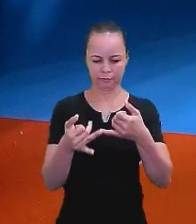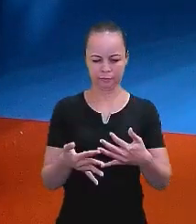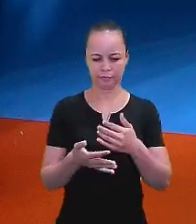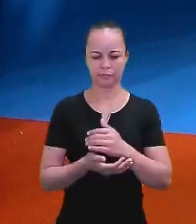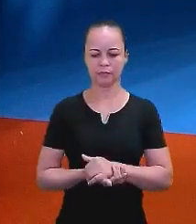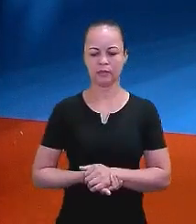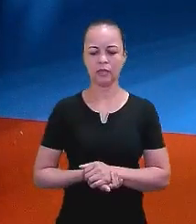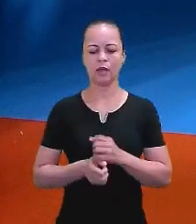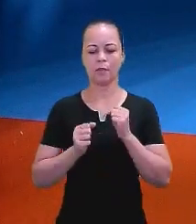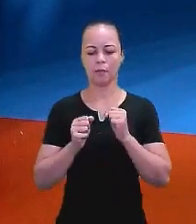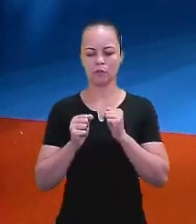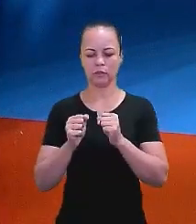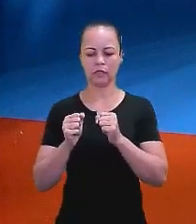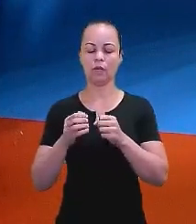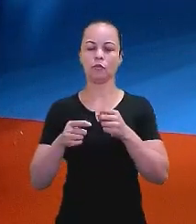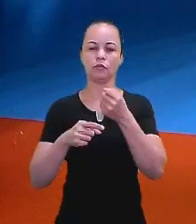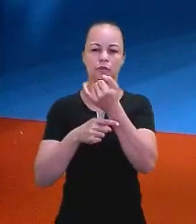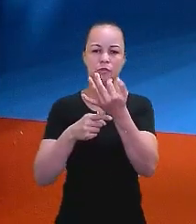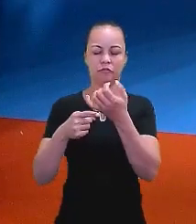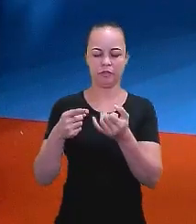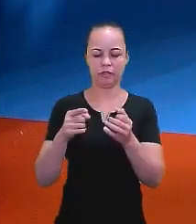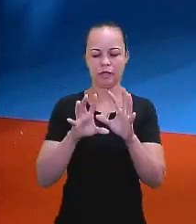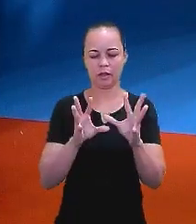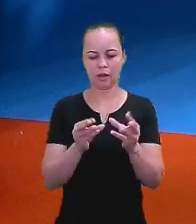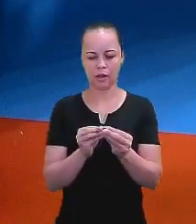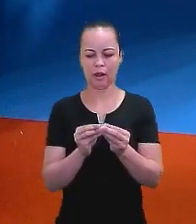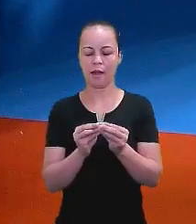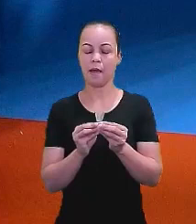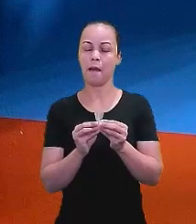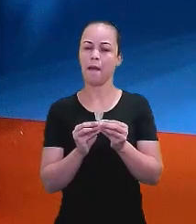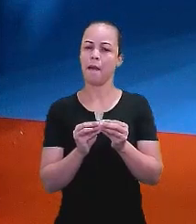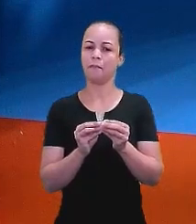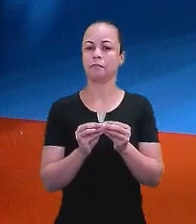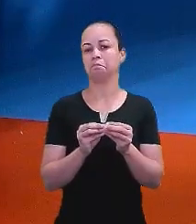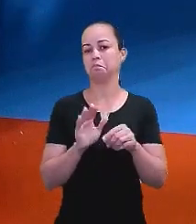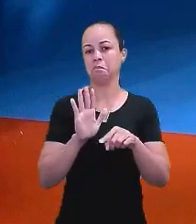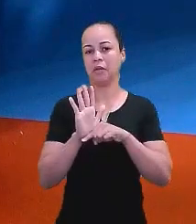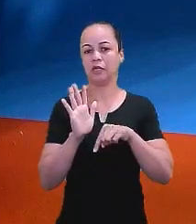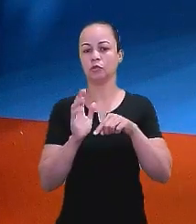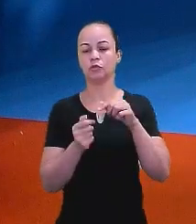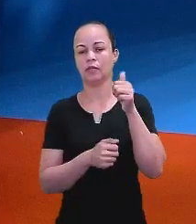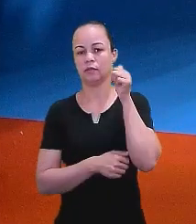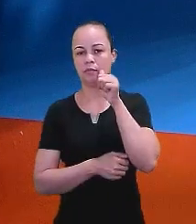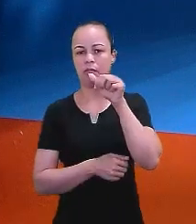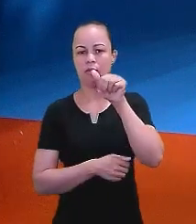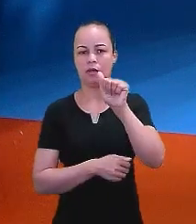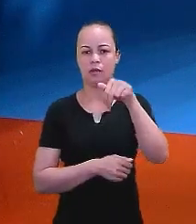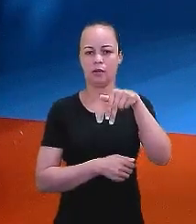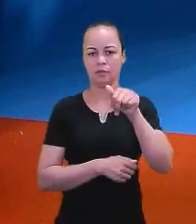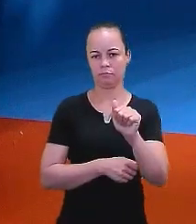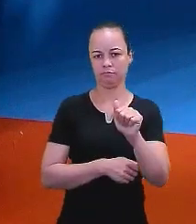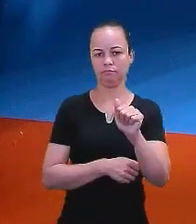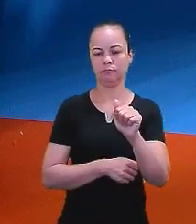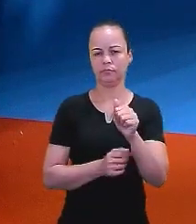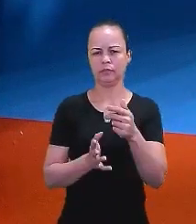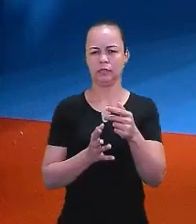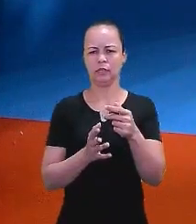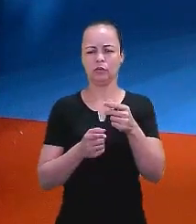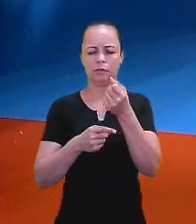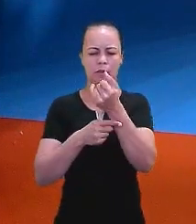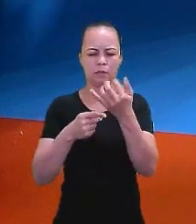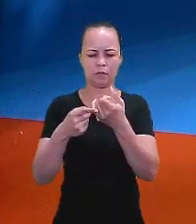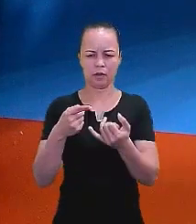podemos simplificar todas as frações, menos a de Ana. Quando eu faço essa simplificação de fração, eu estou achando a sua